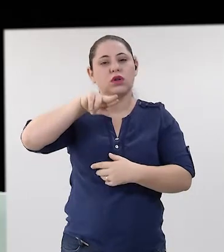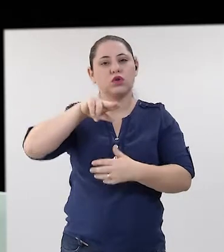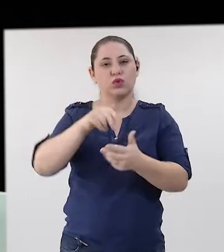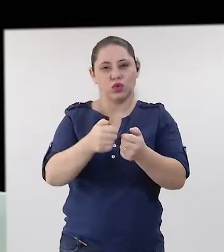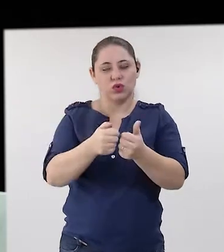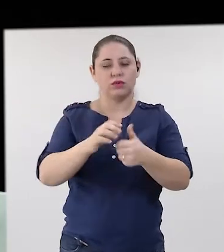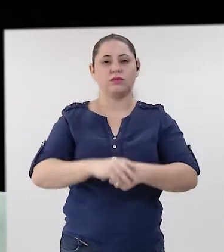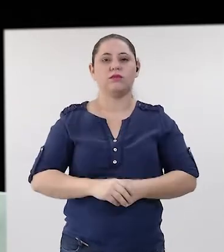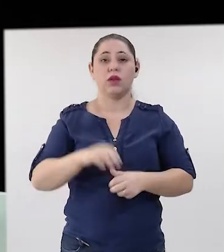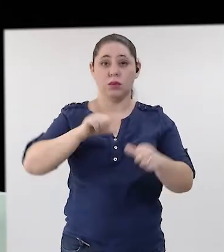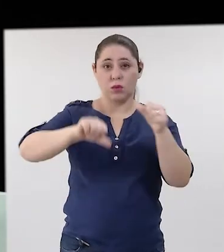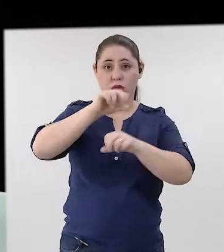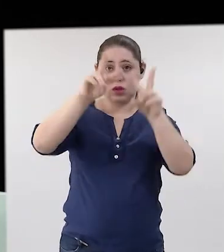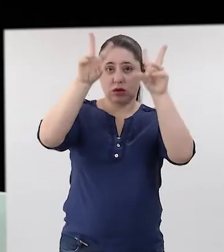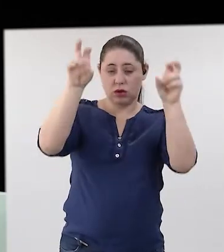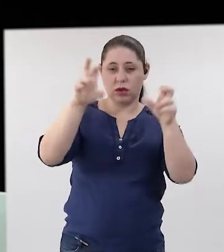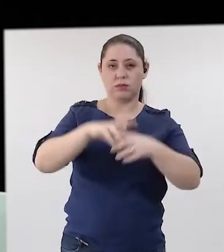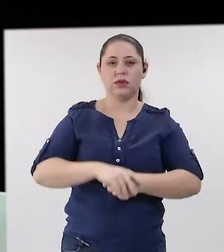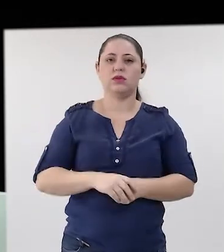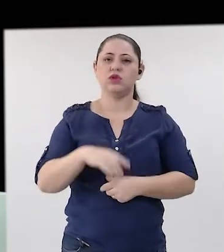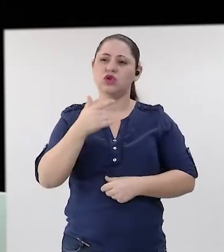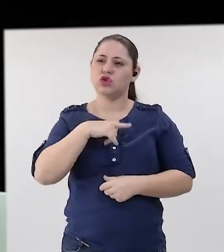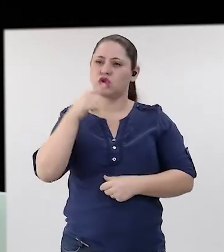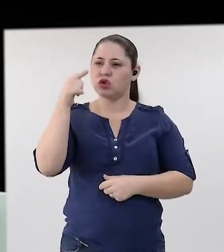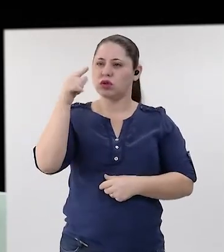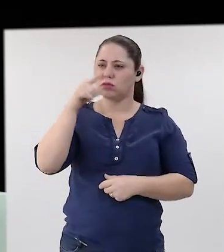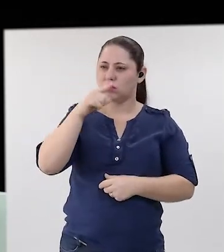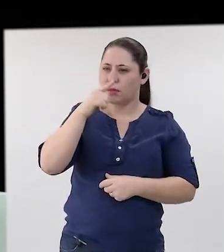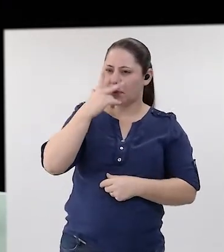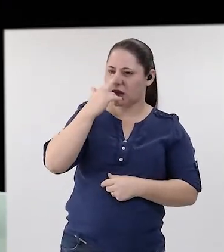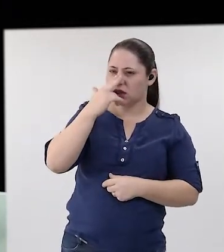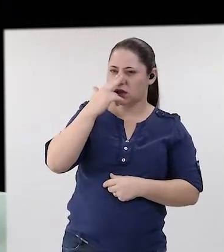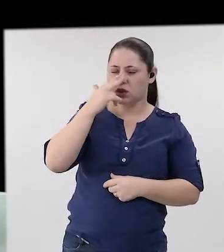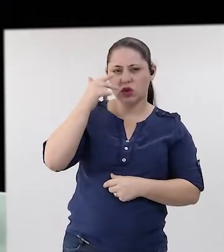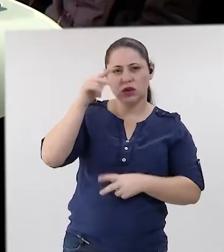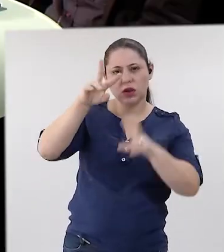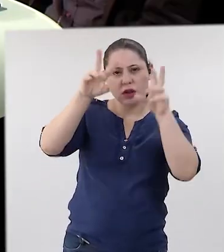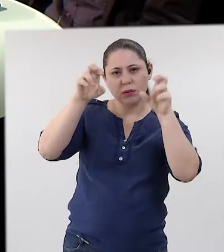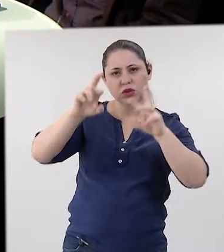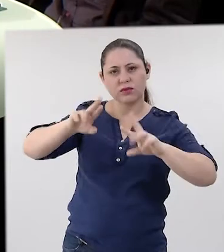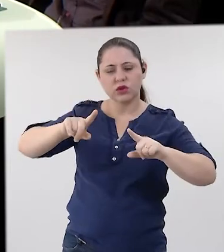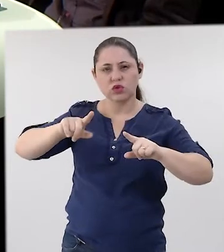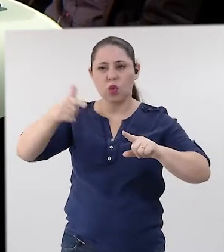produto. Mudando um pouquinho de assunto, pelo que eu entendi, vocês tinham uma outra proposta,